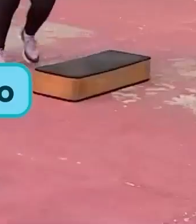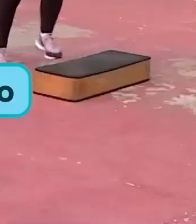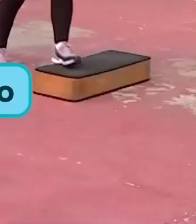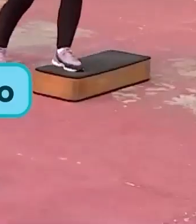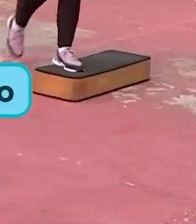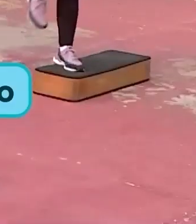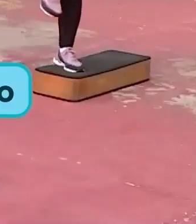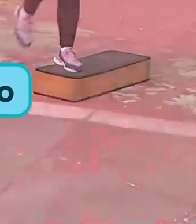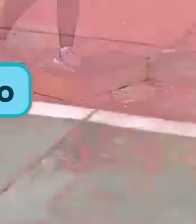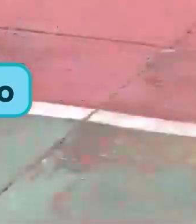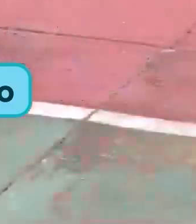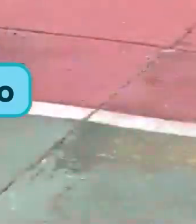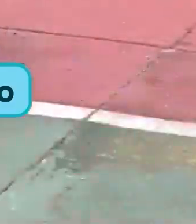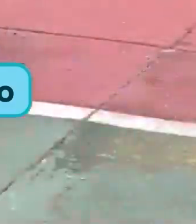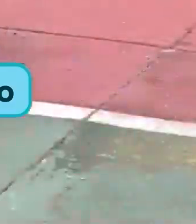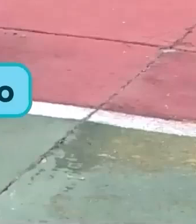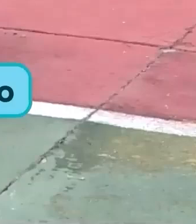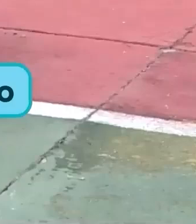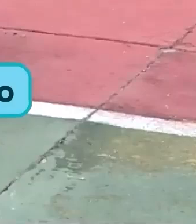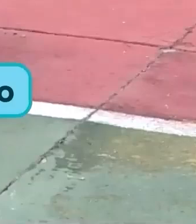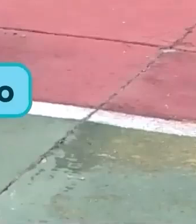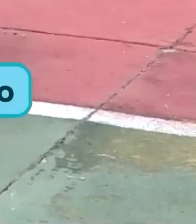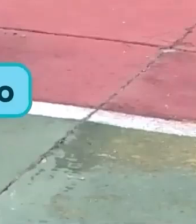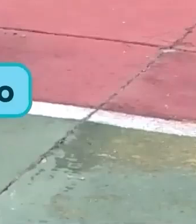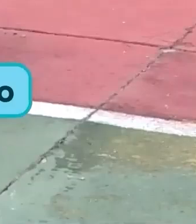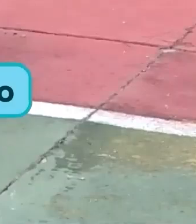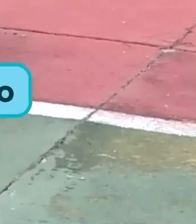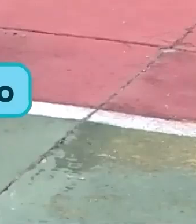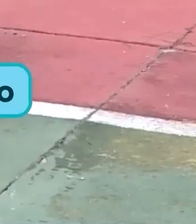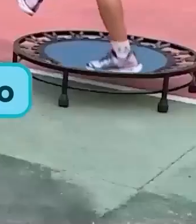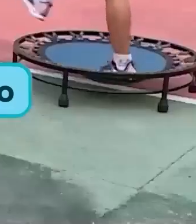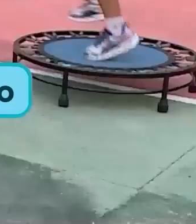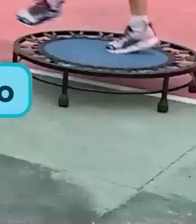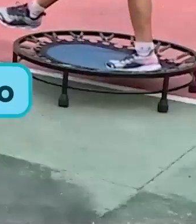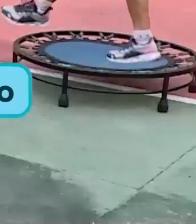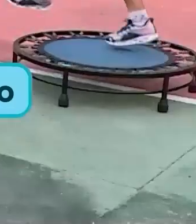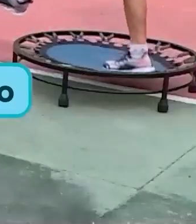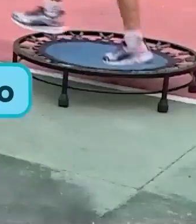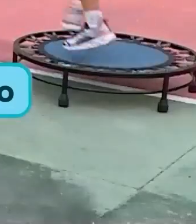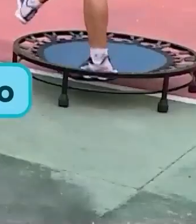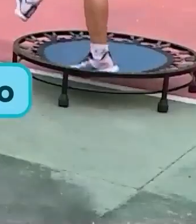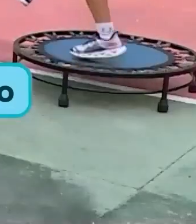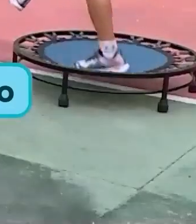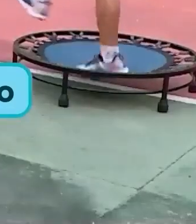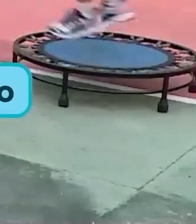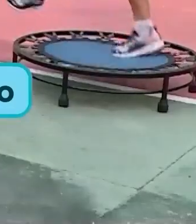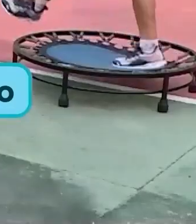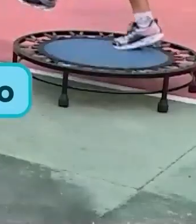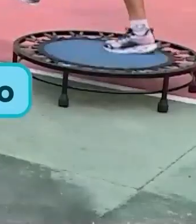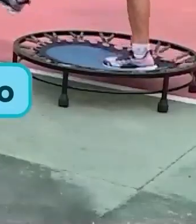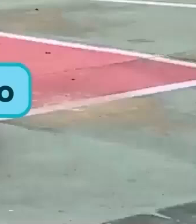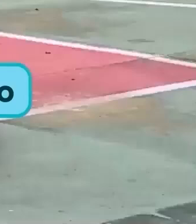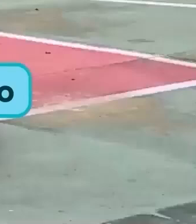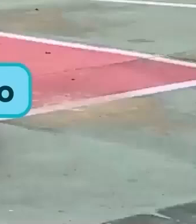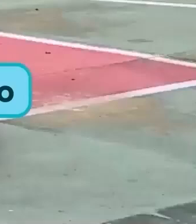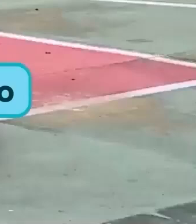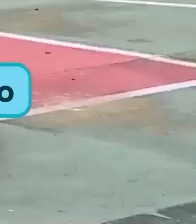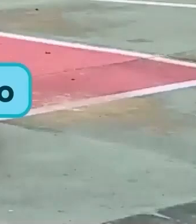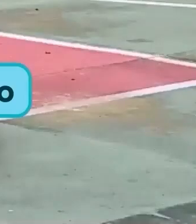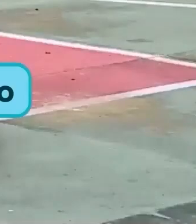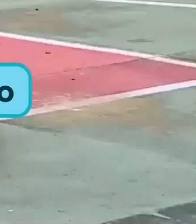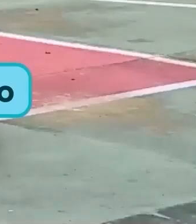danças latinas, tá? E é uma atividade bem interessante para quem gosta de dança, para quem gosta de trabalhar a memória também, porque